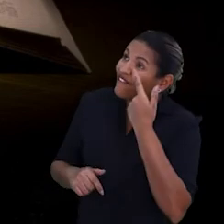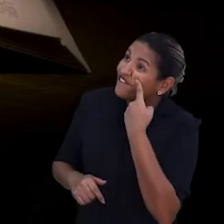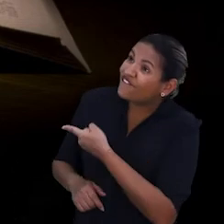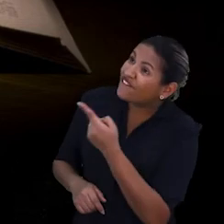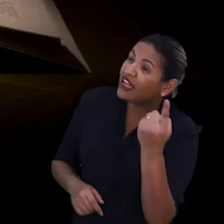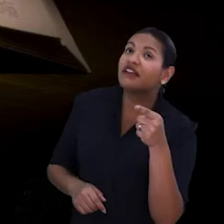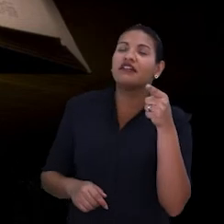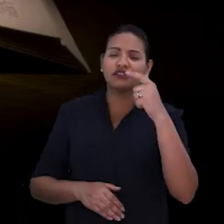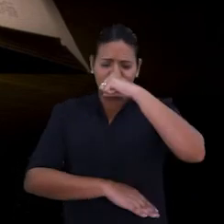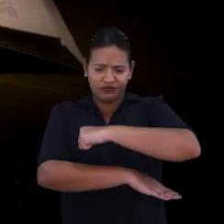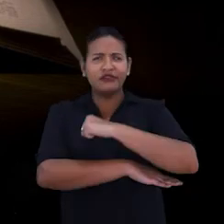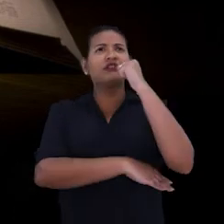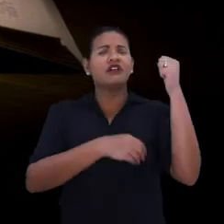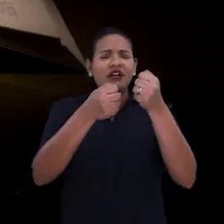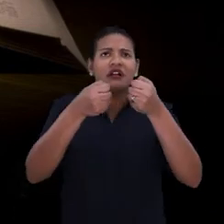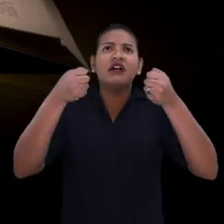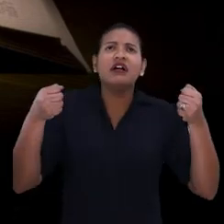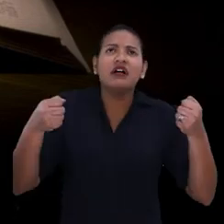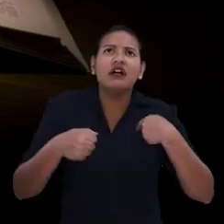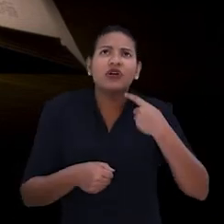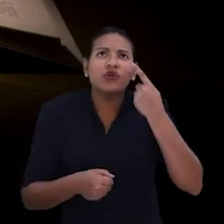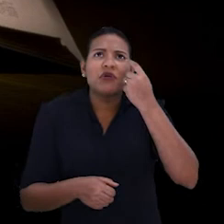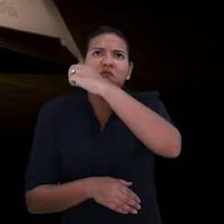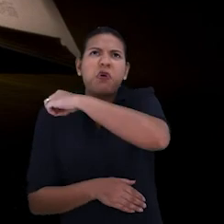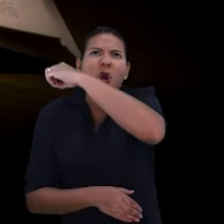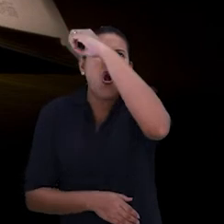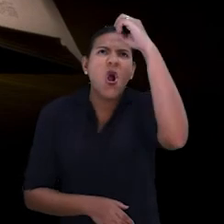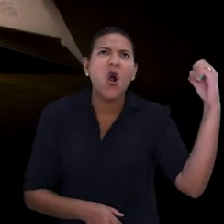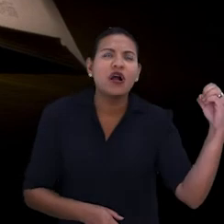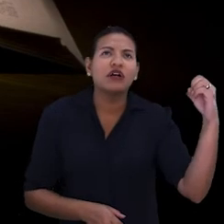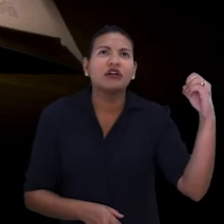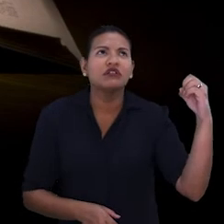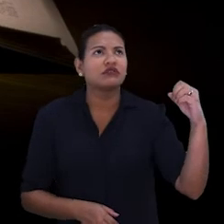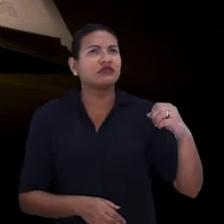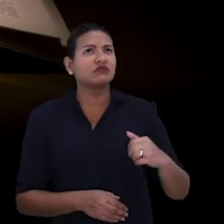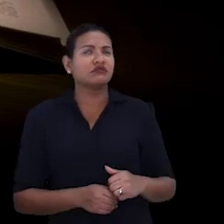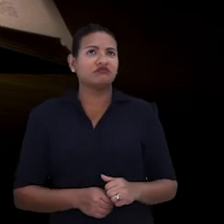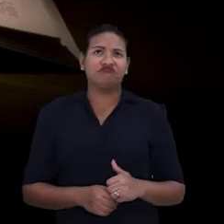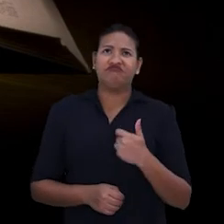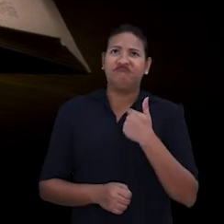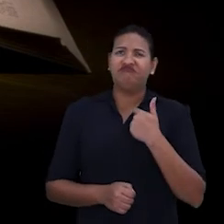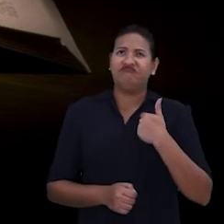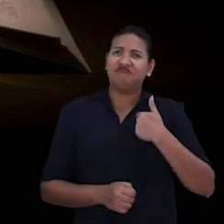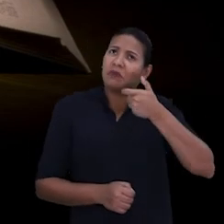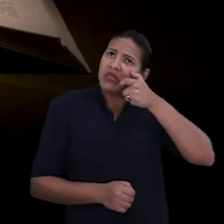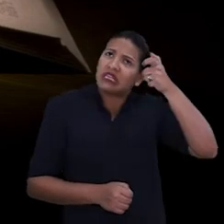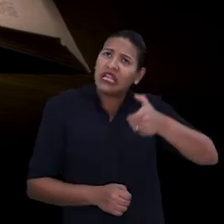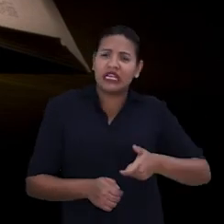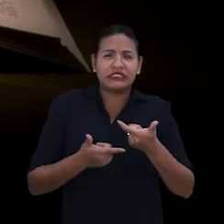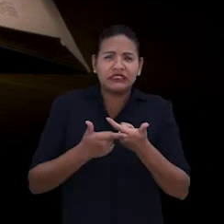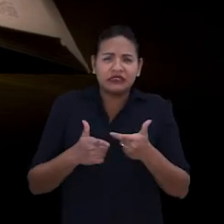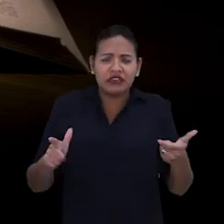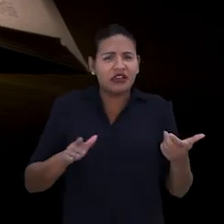para me apresentarem à força ao temível cometa. Aquilo que até então não me interessava nada, que nem vencia